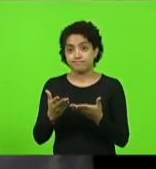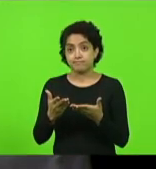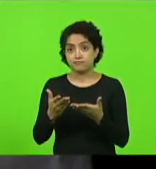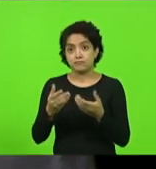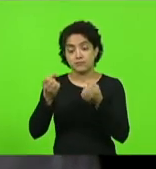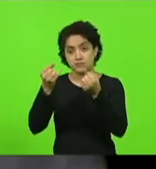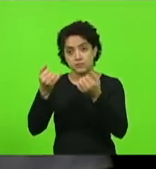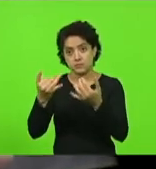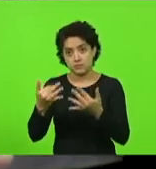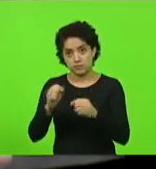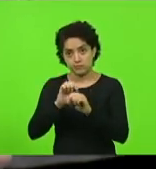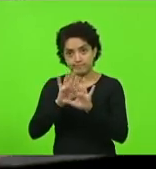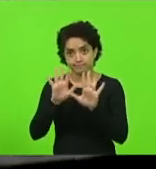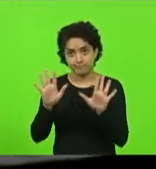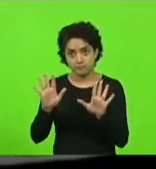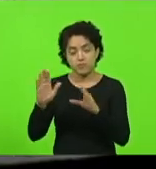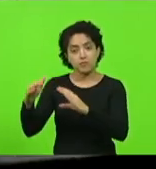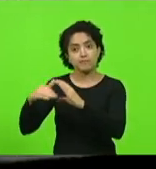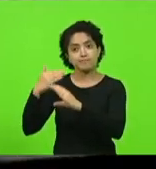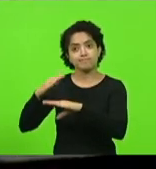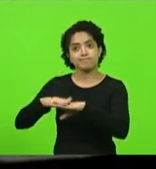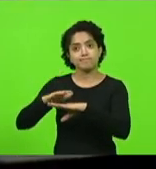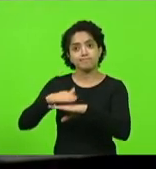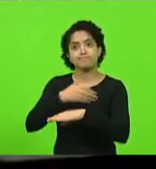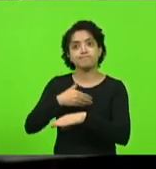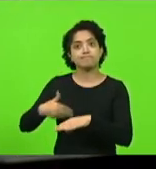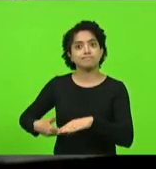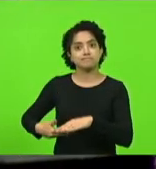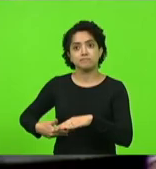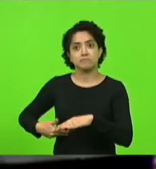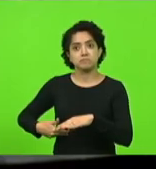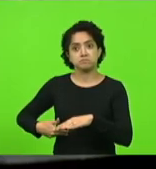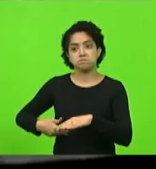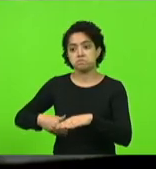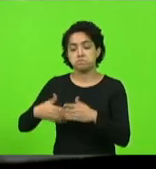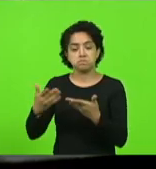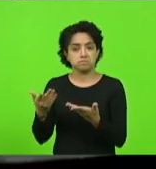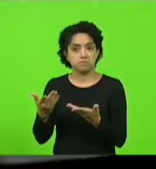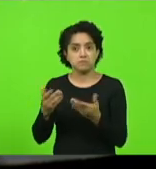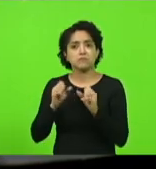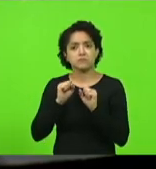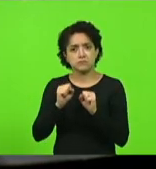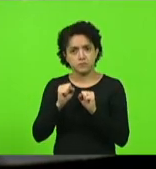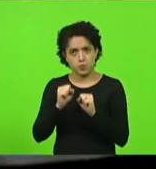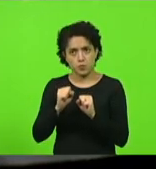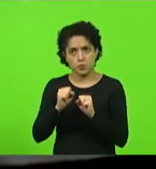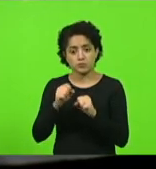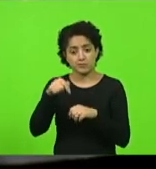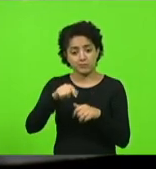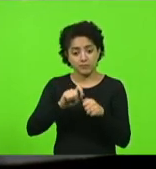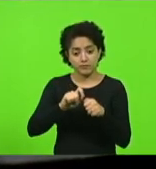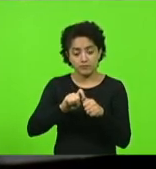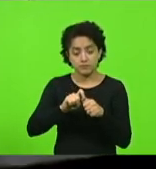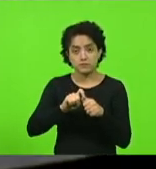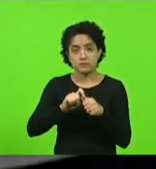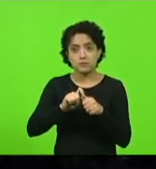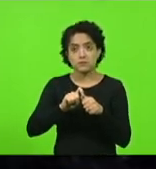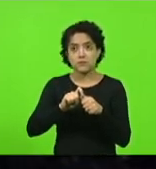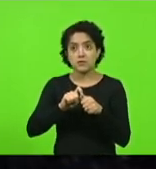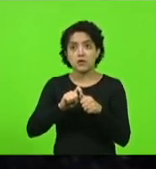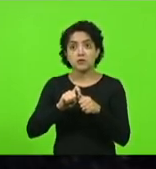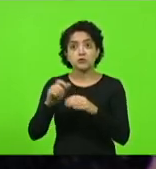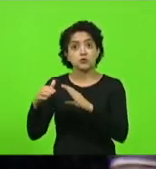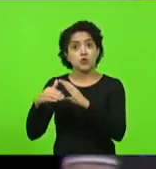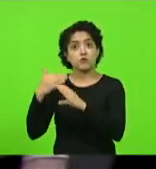aqui. Era para o governo ter mandado e ele não mandou. Se o governo não mandou, nós podemos sim fazer aqui, até porque até agora só veio para